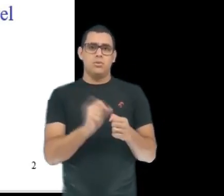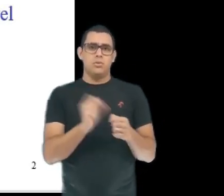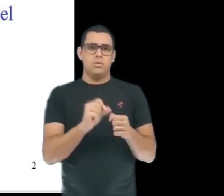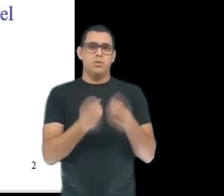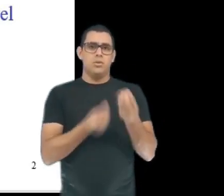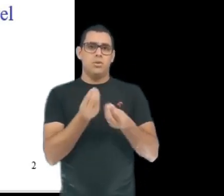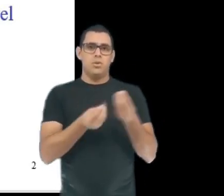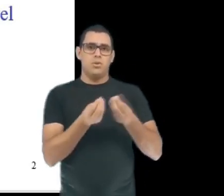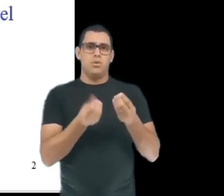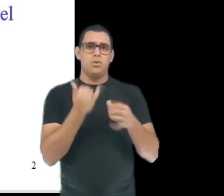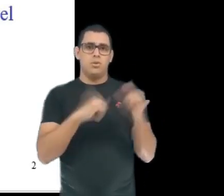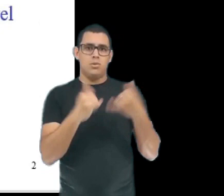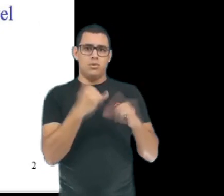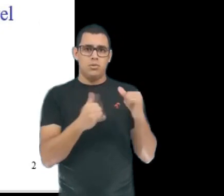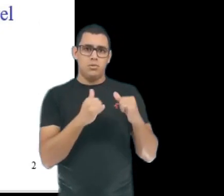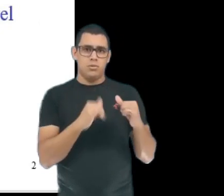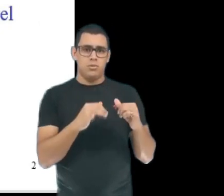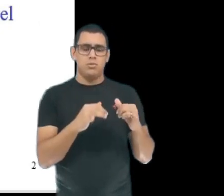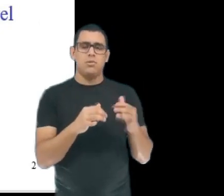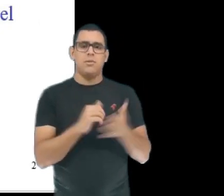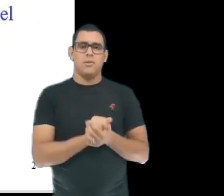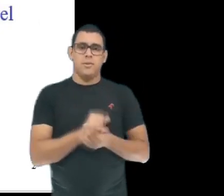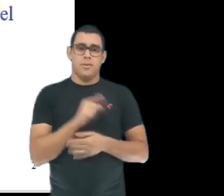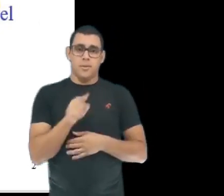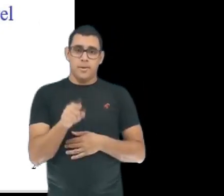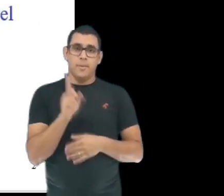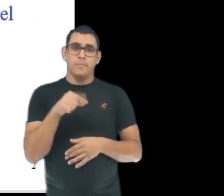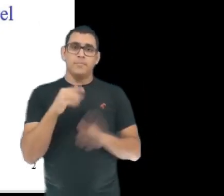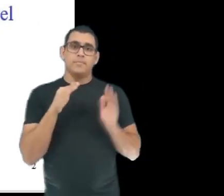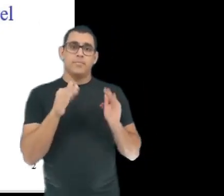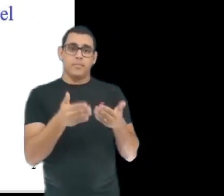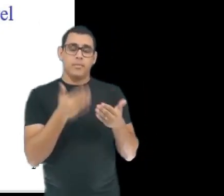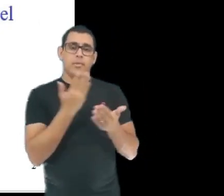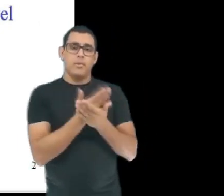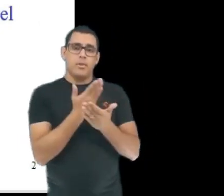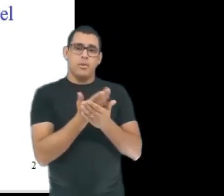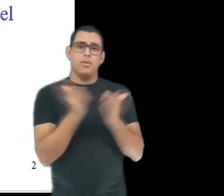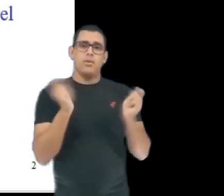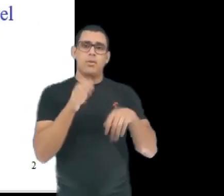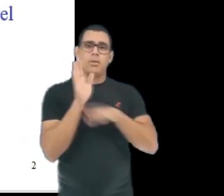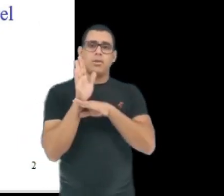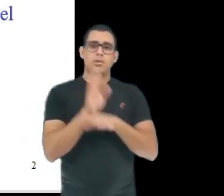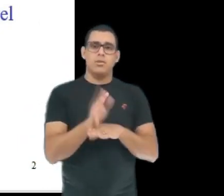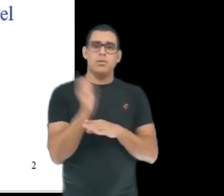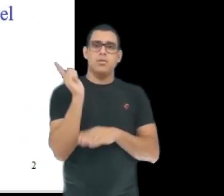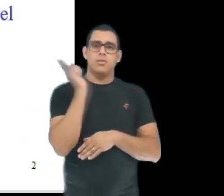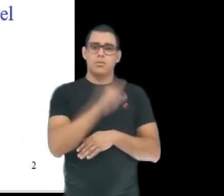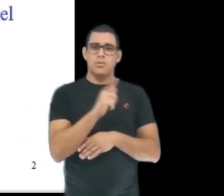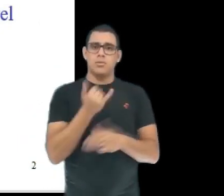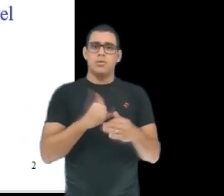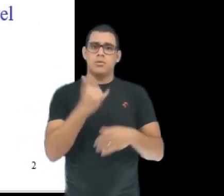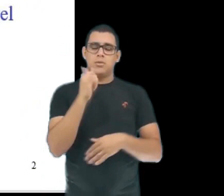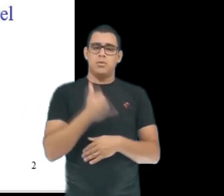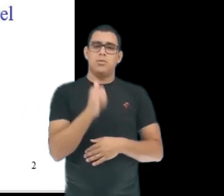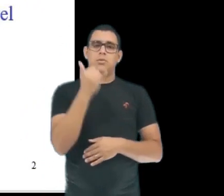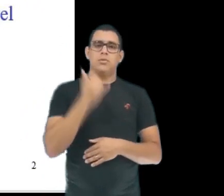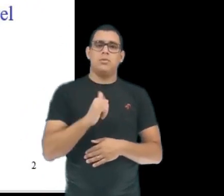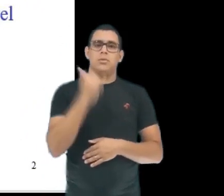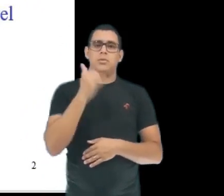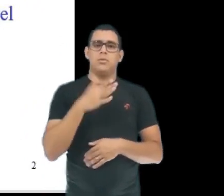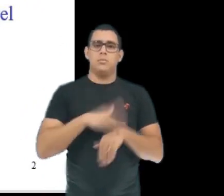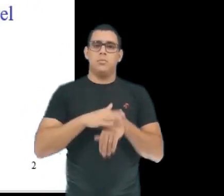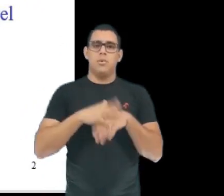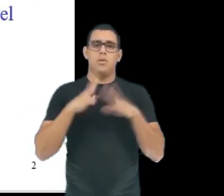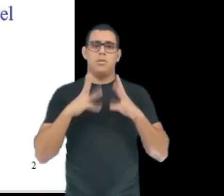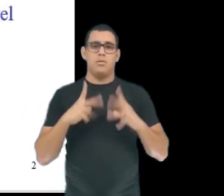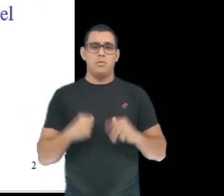energia, certo? A termoquímica possibilita uma solução viável, econômica e ecológica para esta crescente